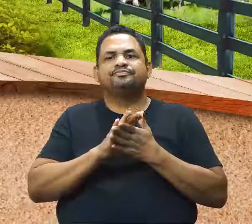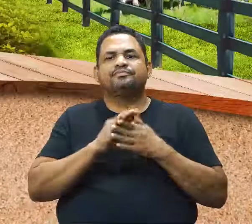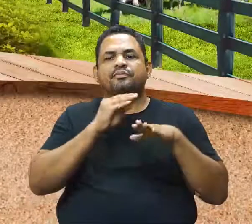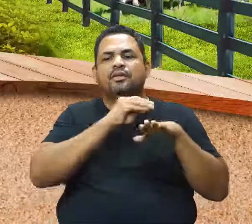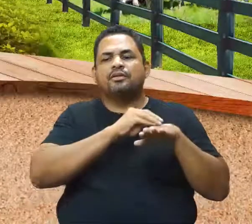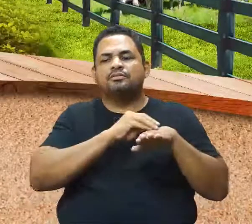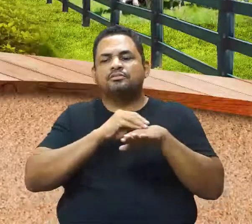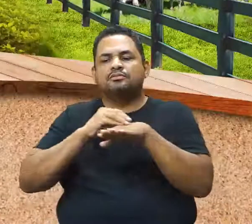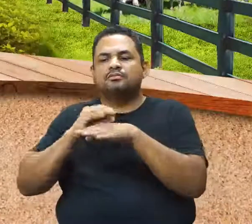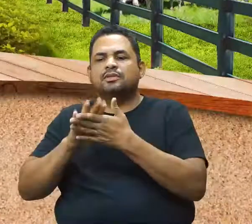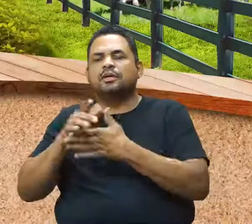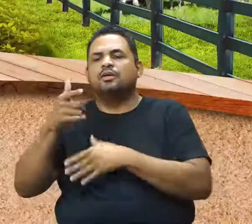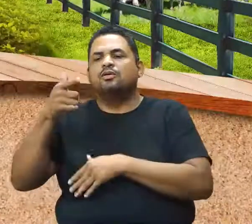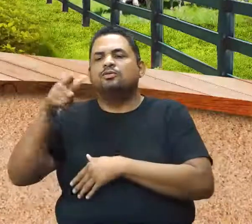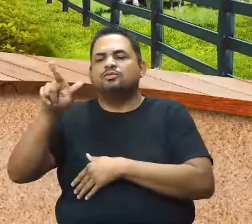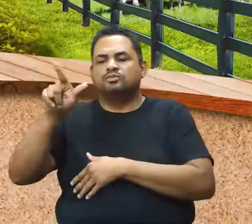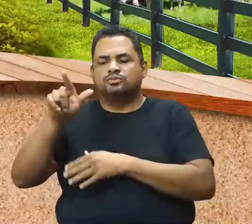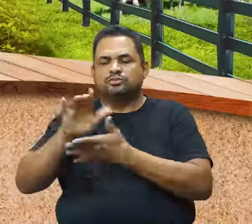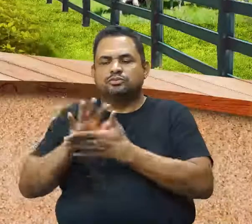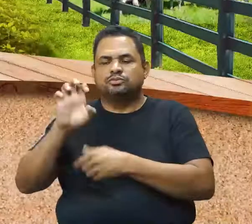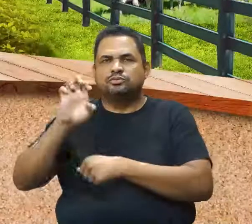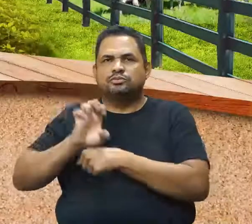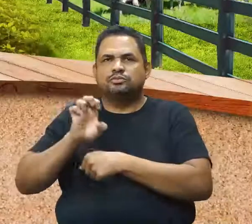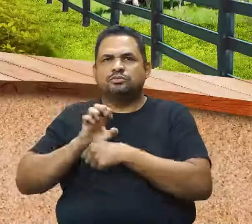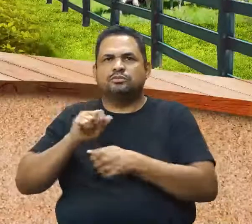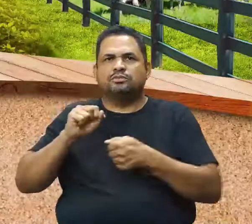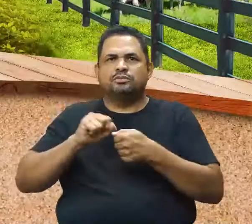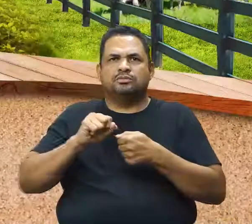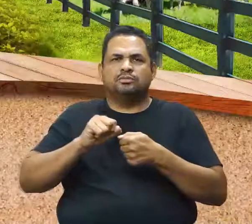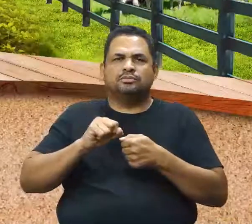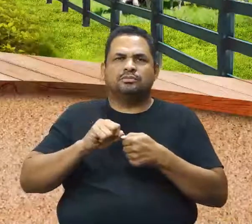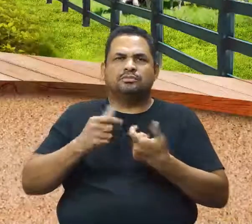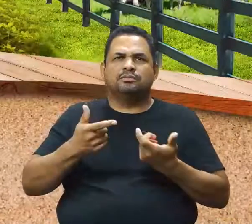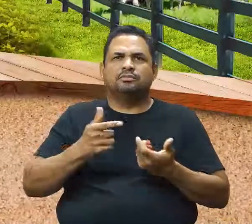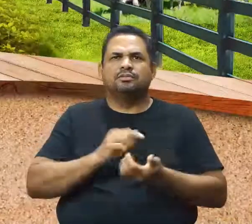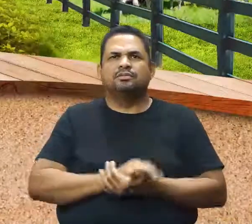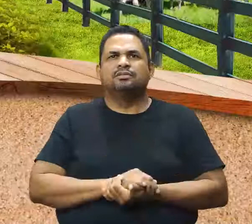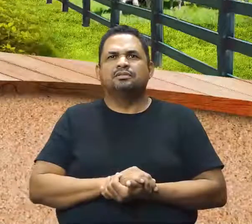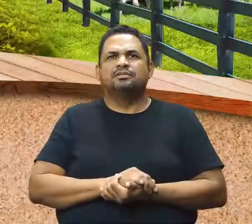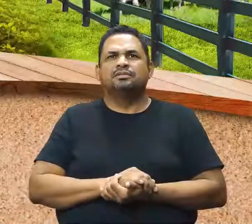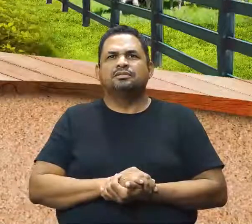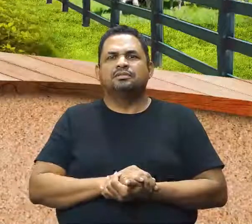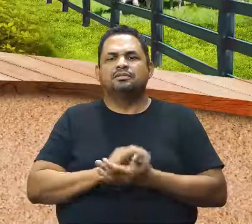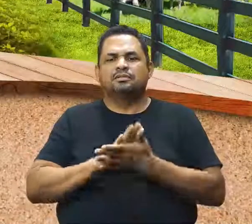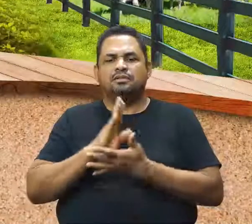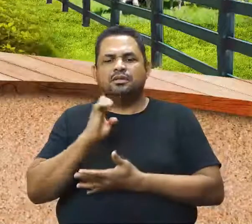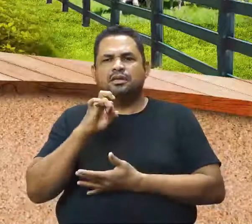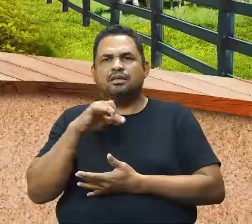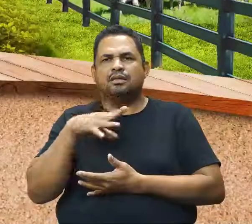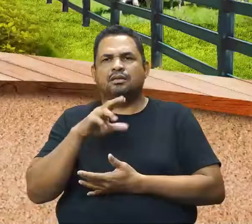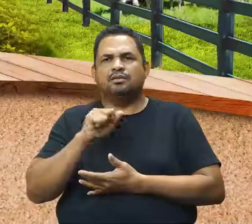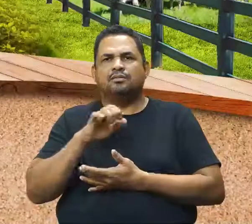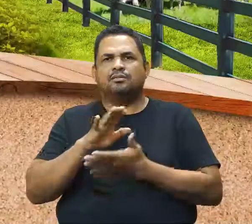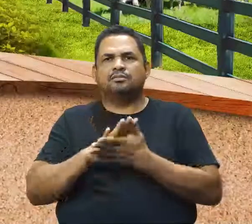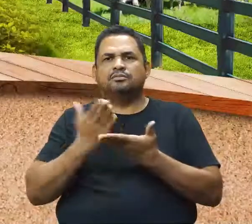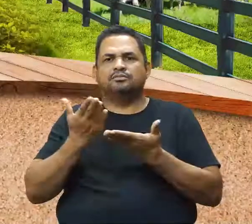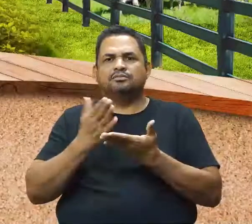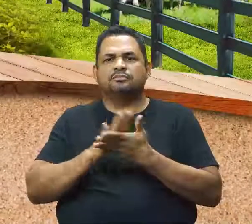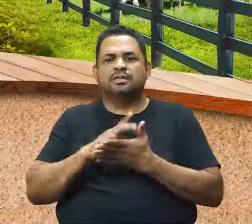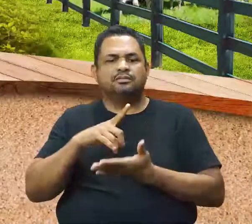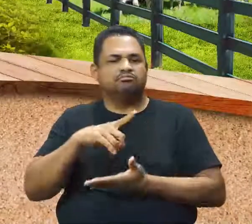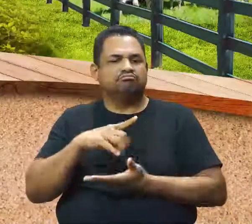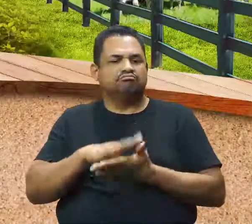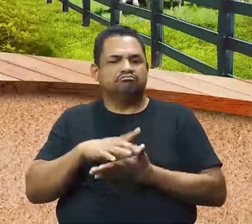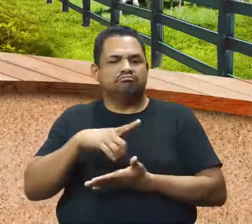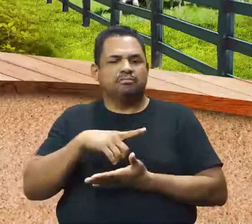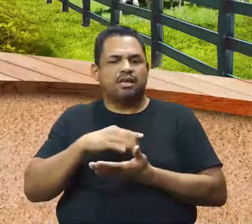outros estados para fazer o quê, professor? Fazer cremes para atender a alta gastronomia, que